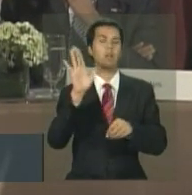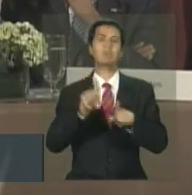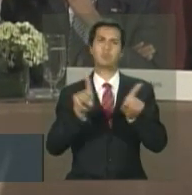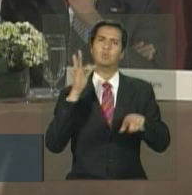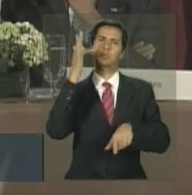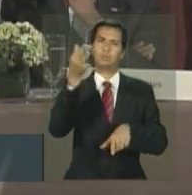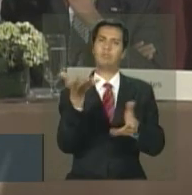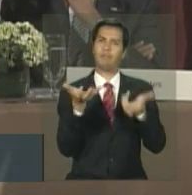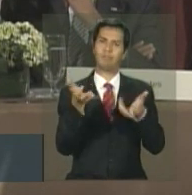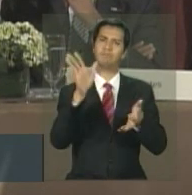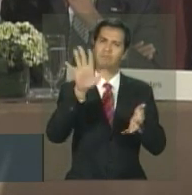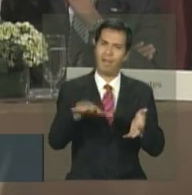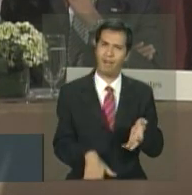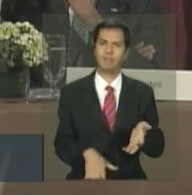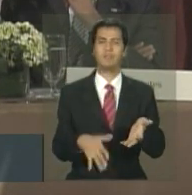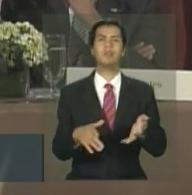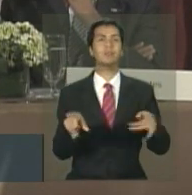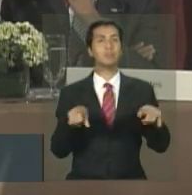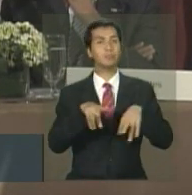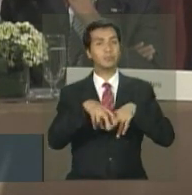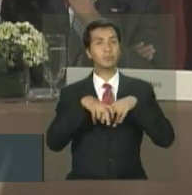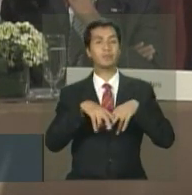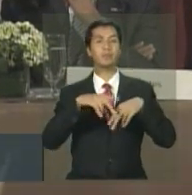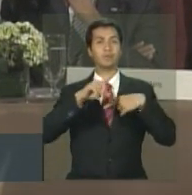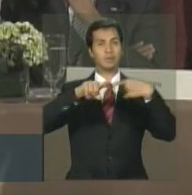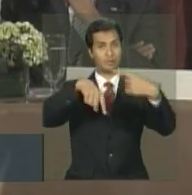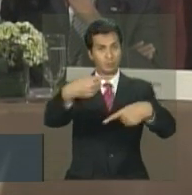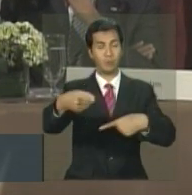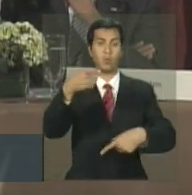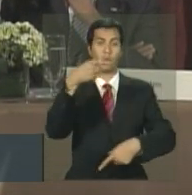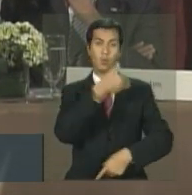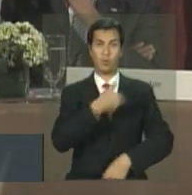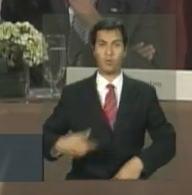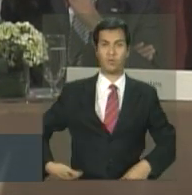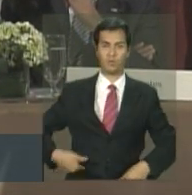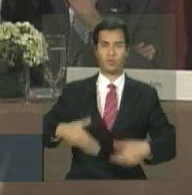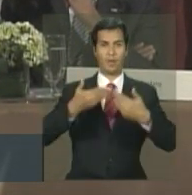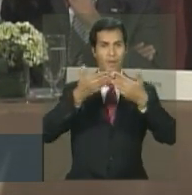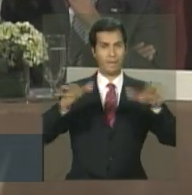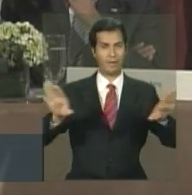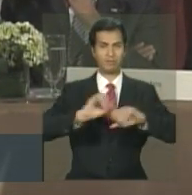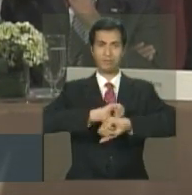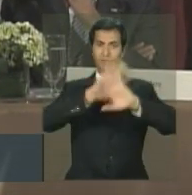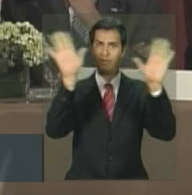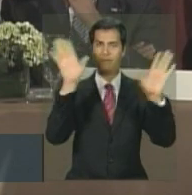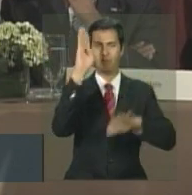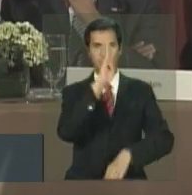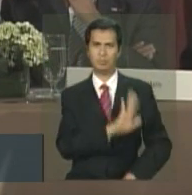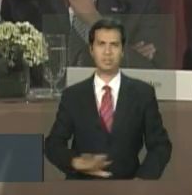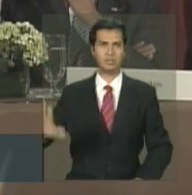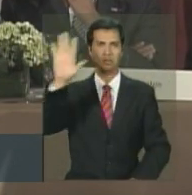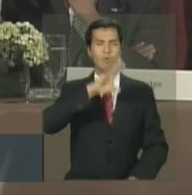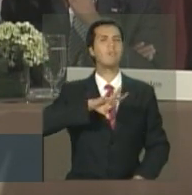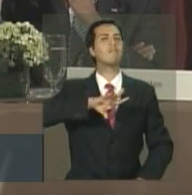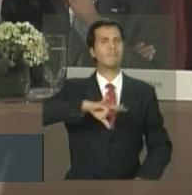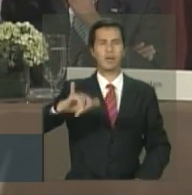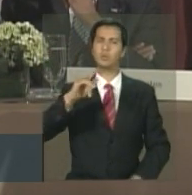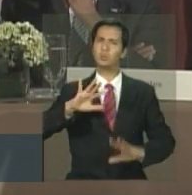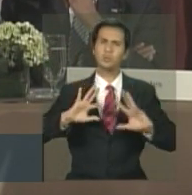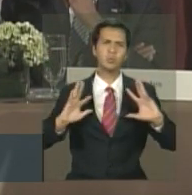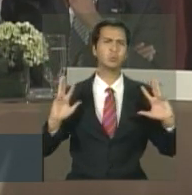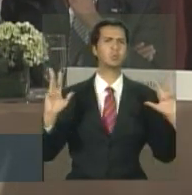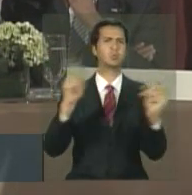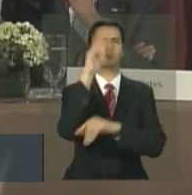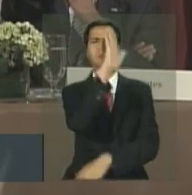o governo aberto no Brasil vai se colocar ao alcance de todos os segmentos sociais no